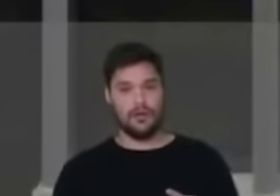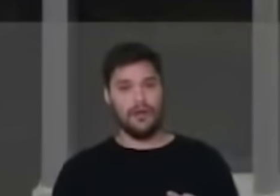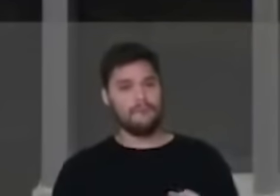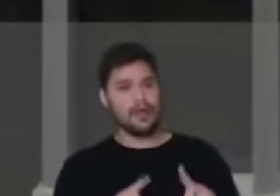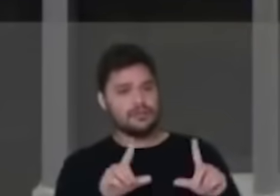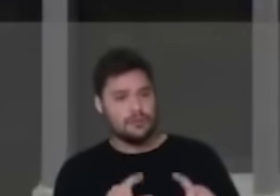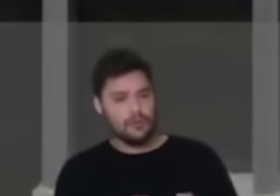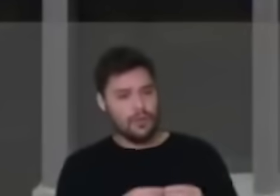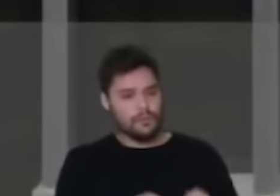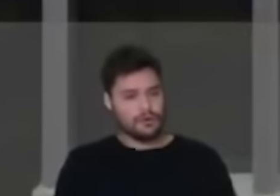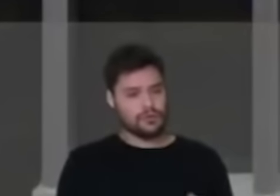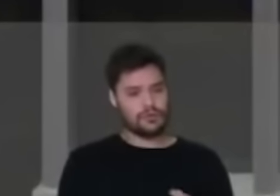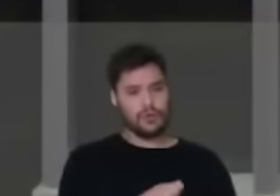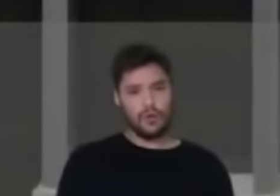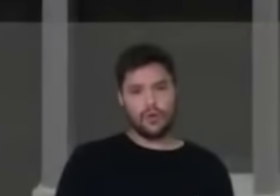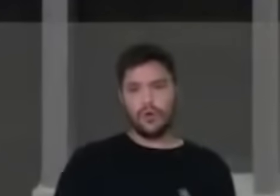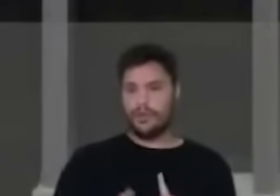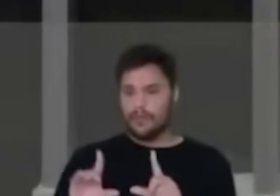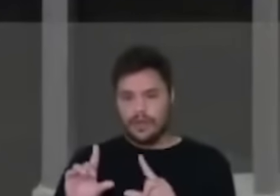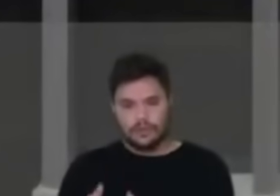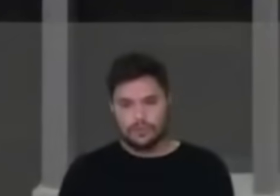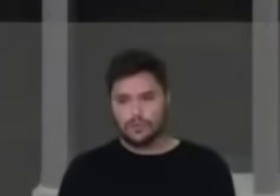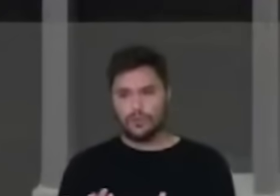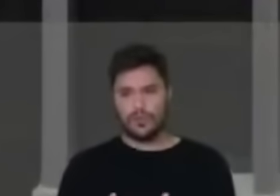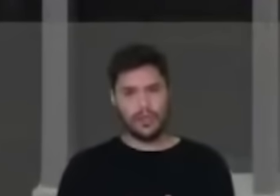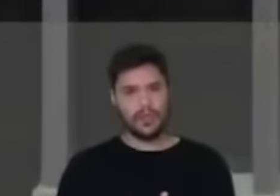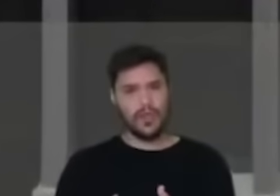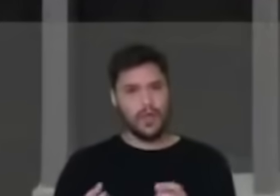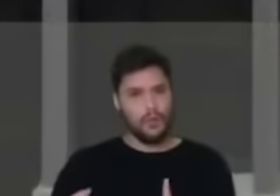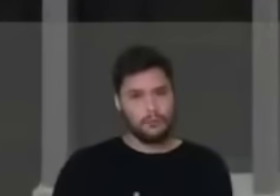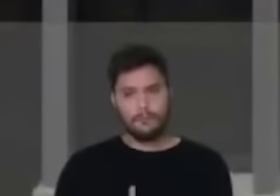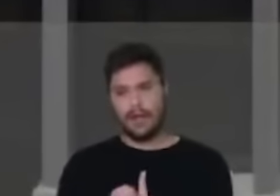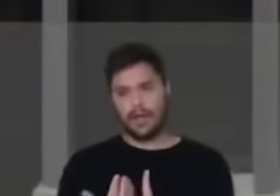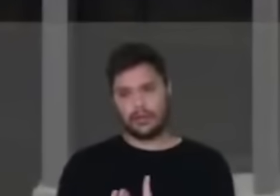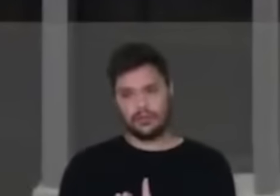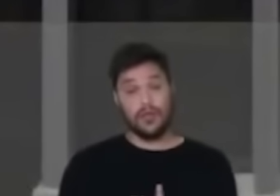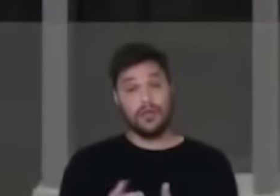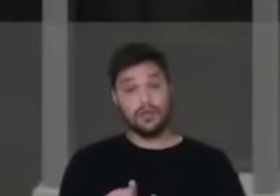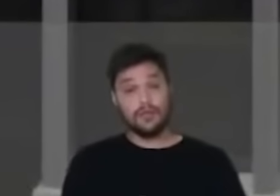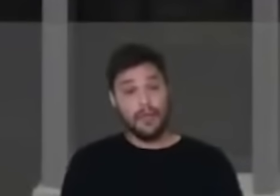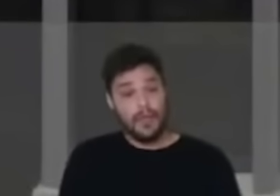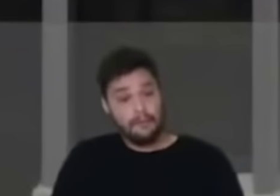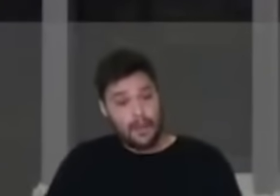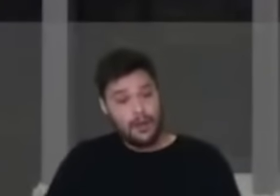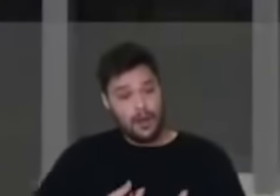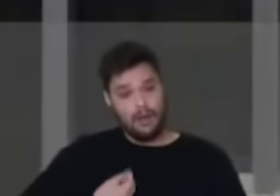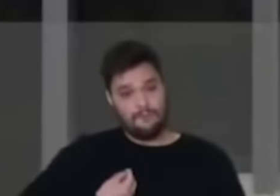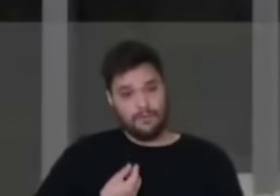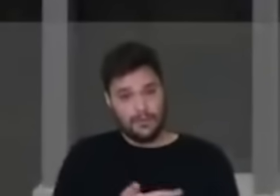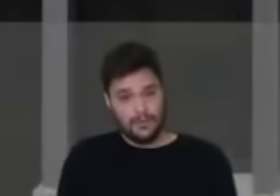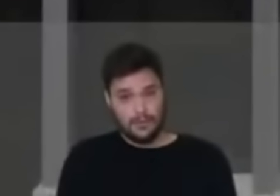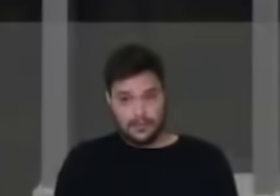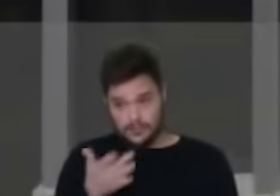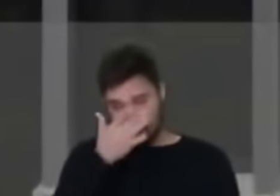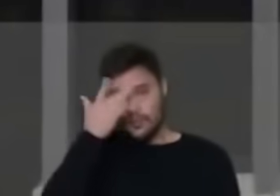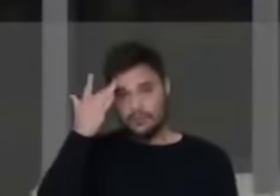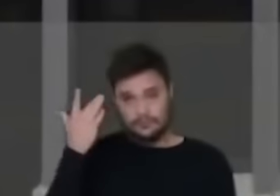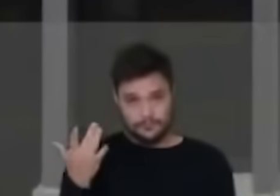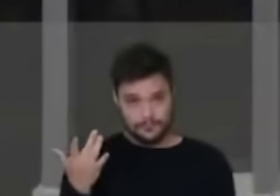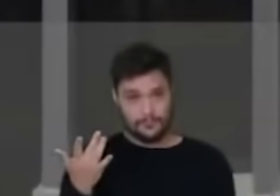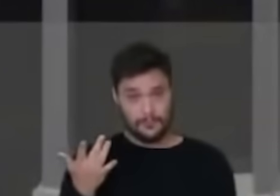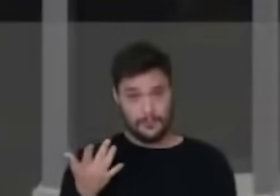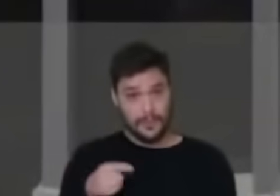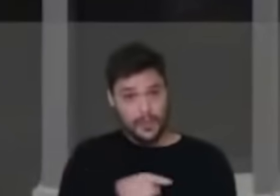econômicos, para diminuir o impacto e garantir a vida das pessoas. E isto significa, por